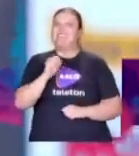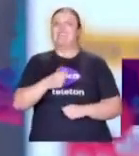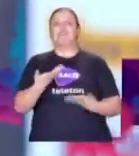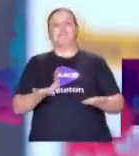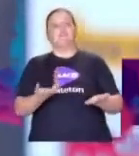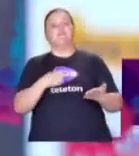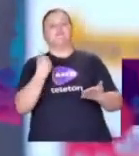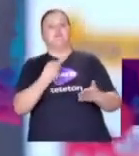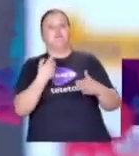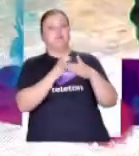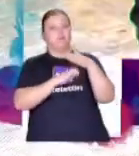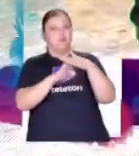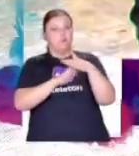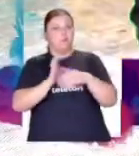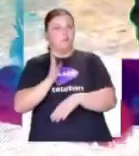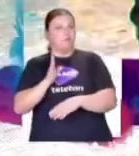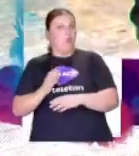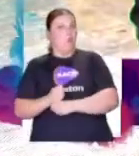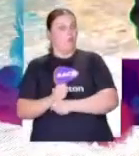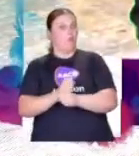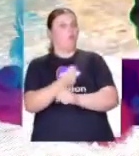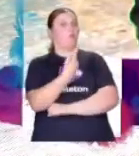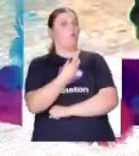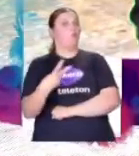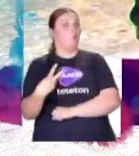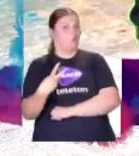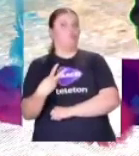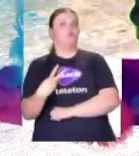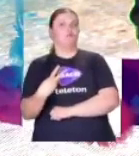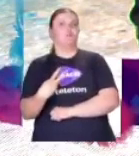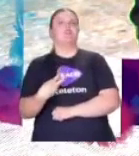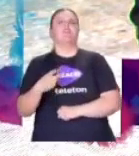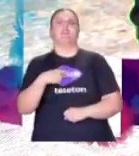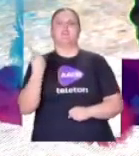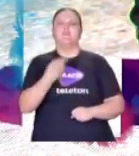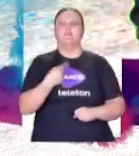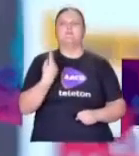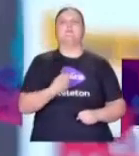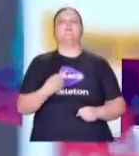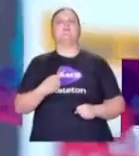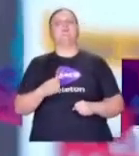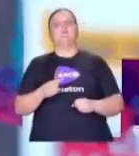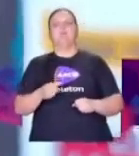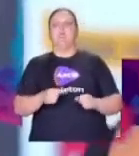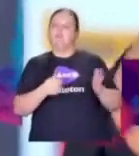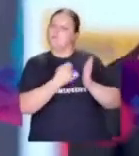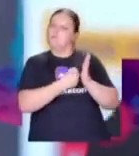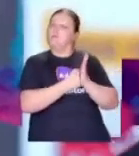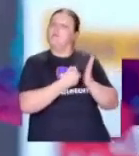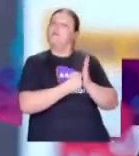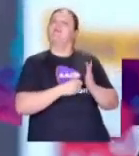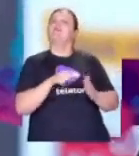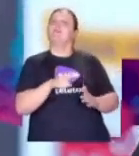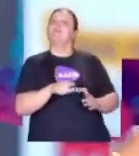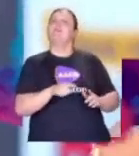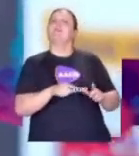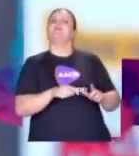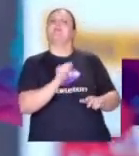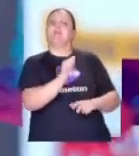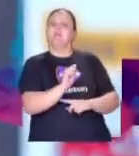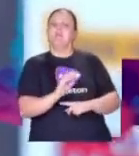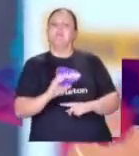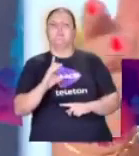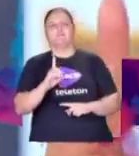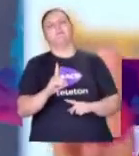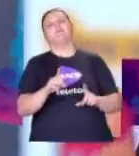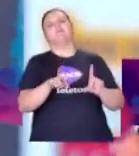que estamos aqui com no Teleton em prol da AACD. E para a gente é uma